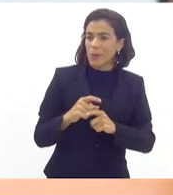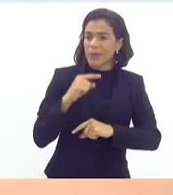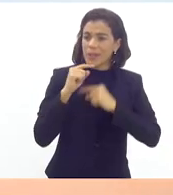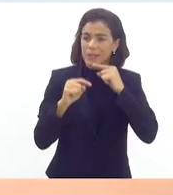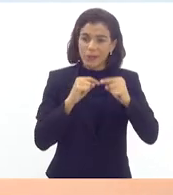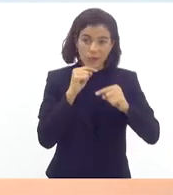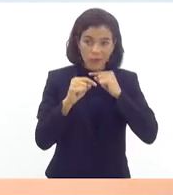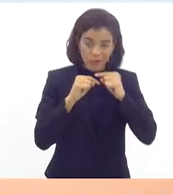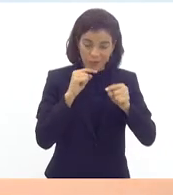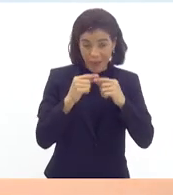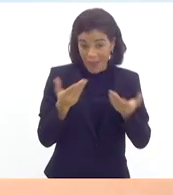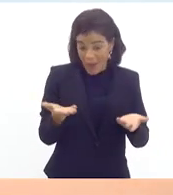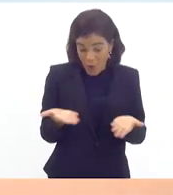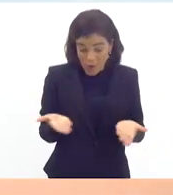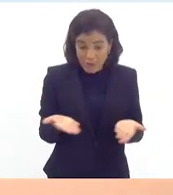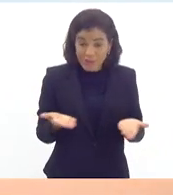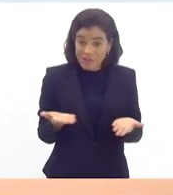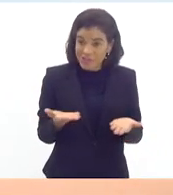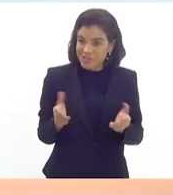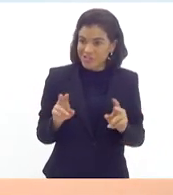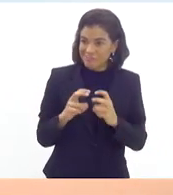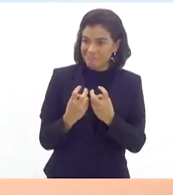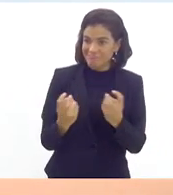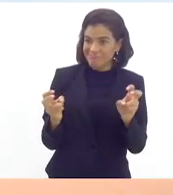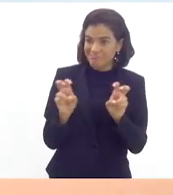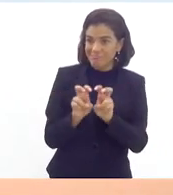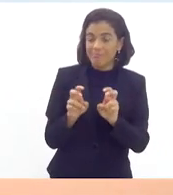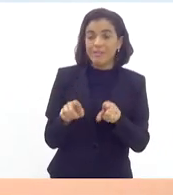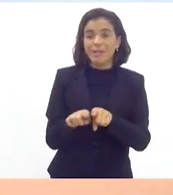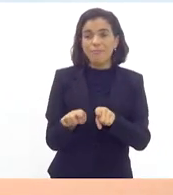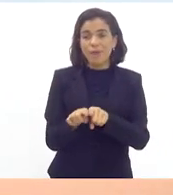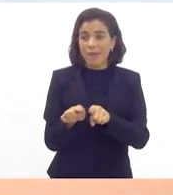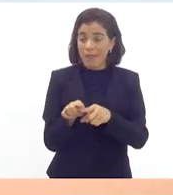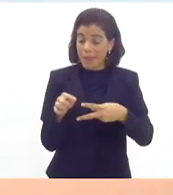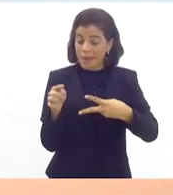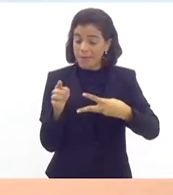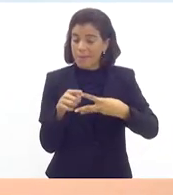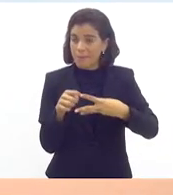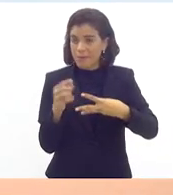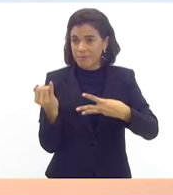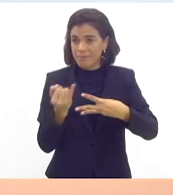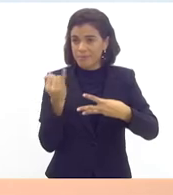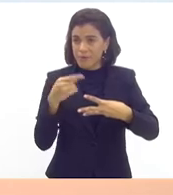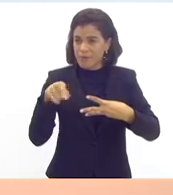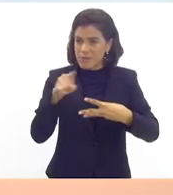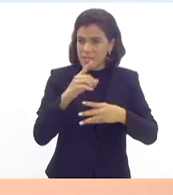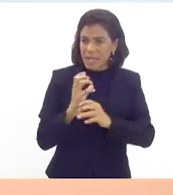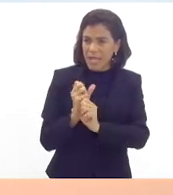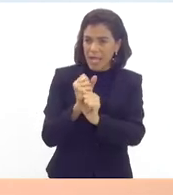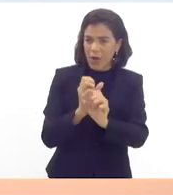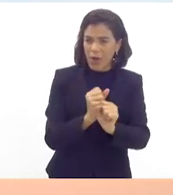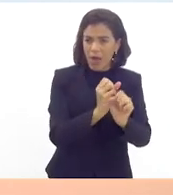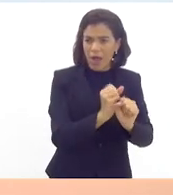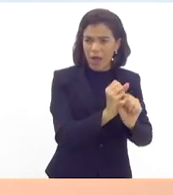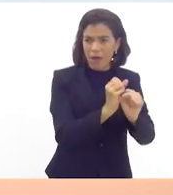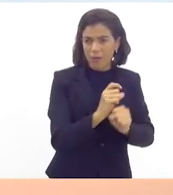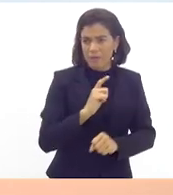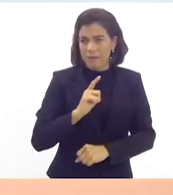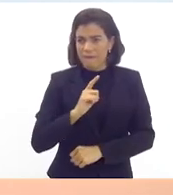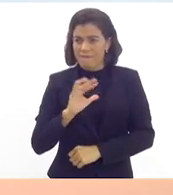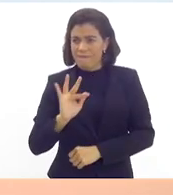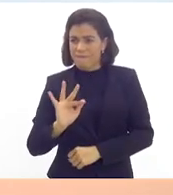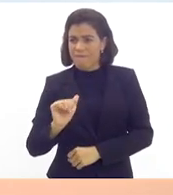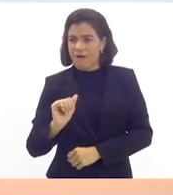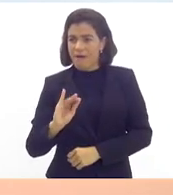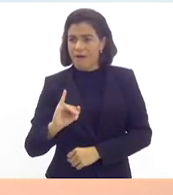que é um pouco o que nós estamos fazendo aqui hoje. Segundo, esse é um ponto muito importante. Eu sei que vocês têm o cálculo de vocês, o Fábio está aqui, mas,